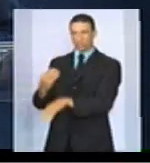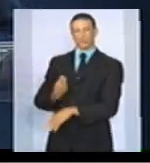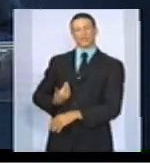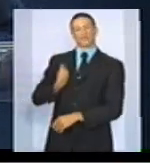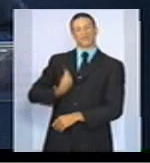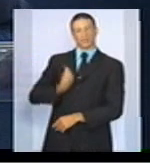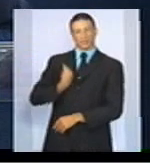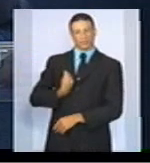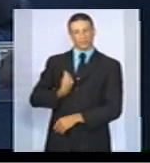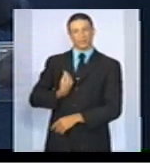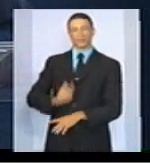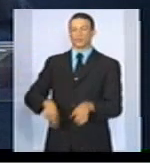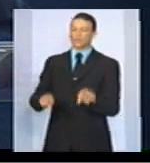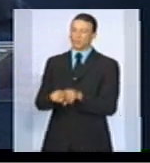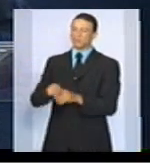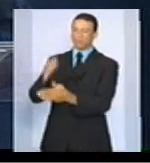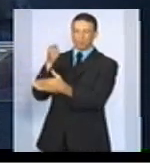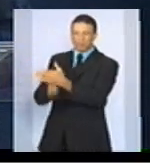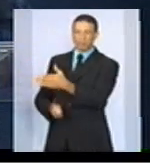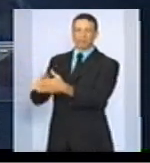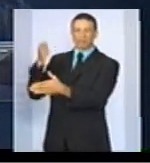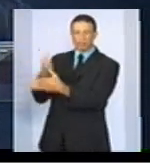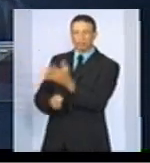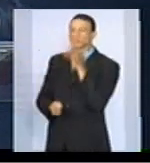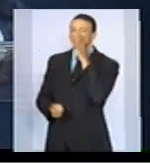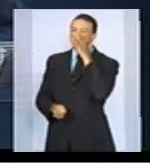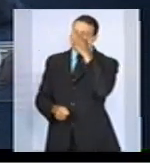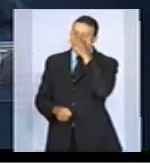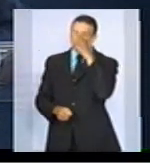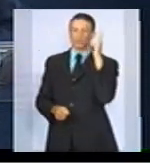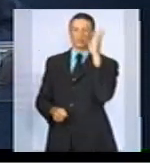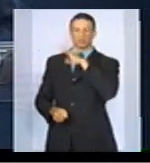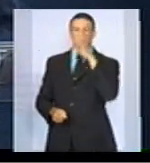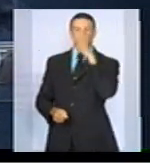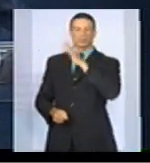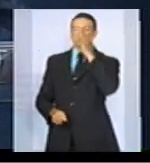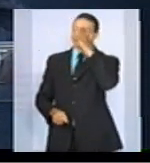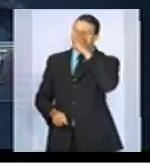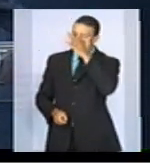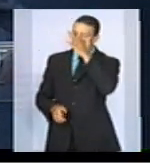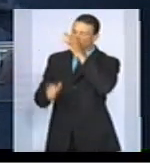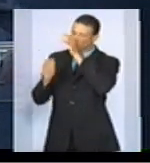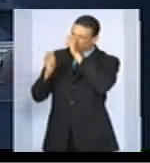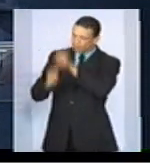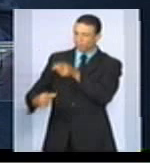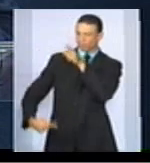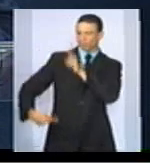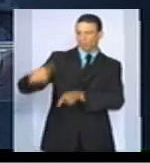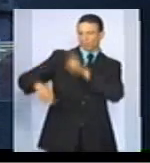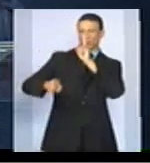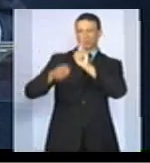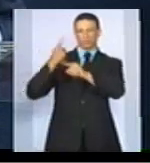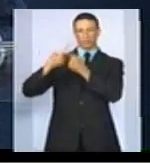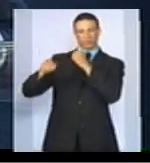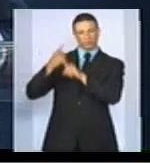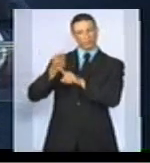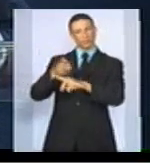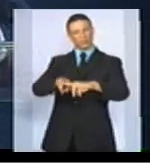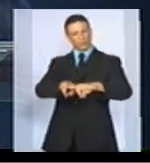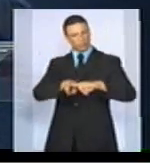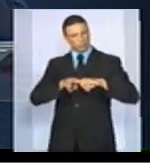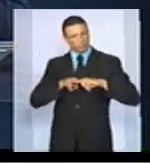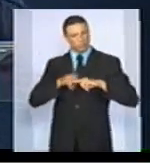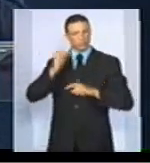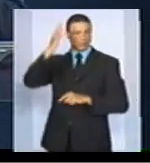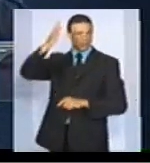consistentemente e insistentemente os programadores vêm levantando nesse debate e por esse motivo nós